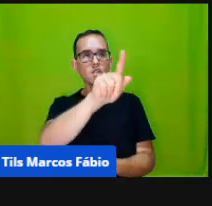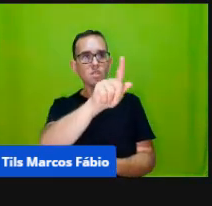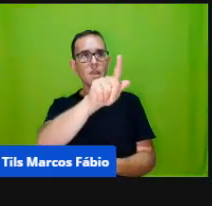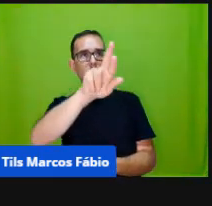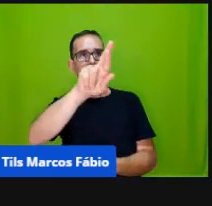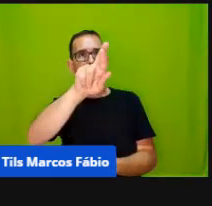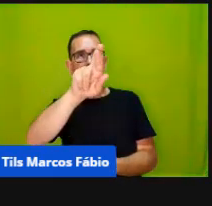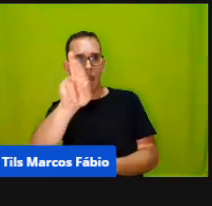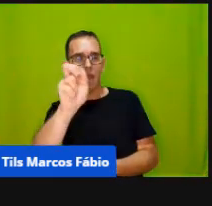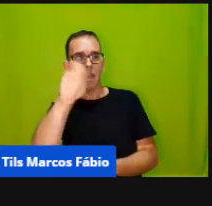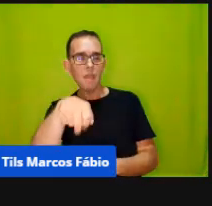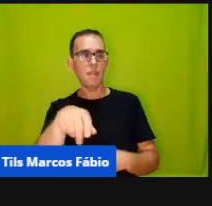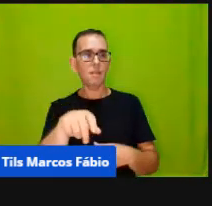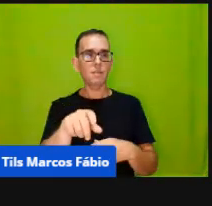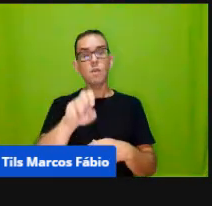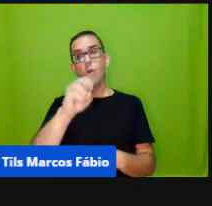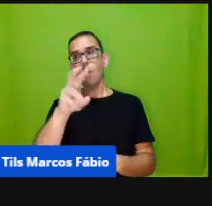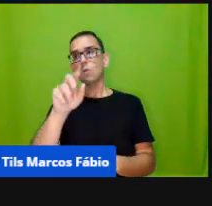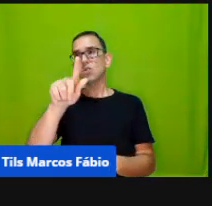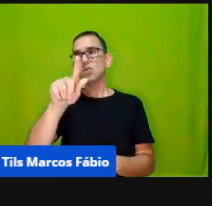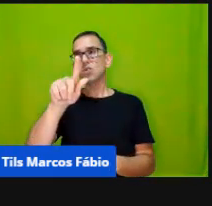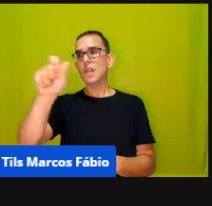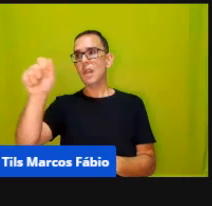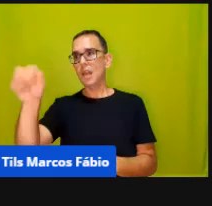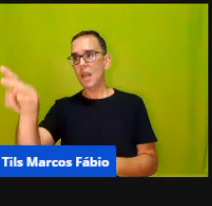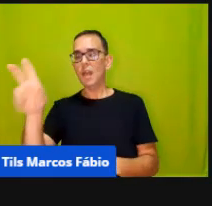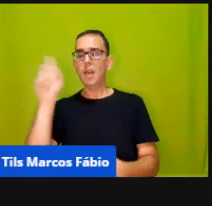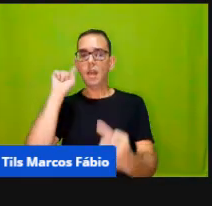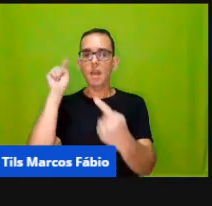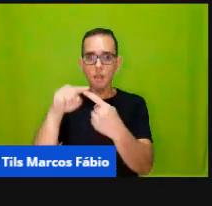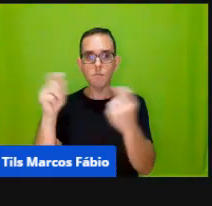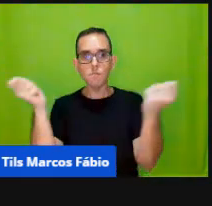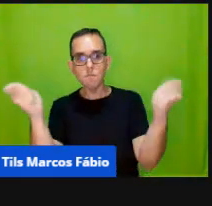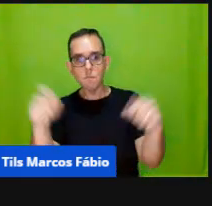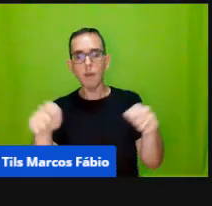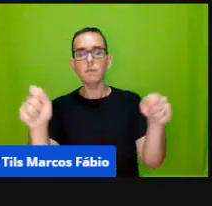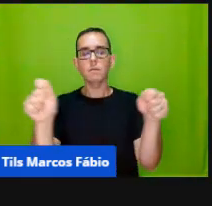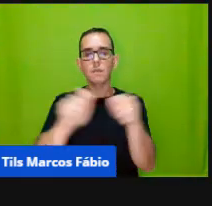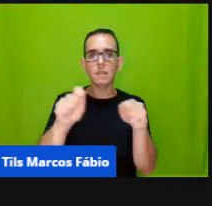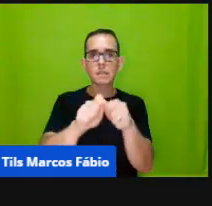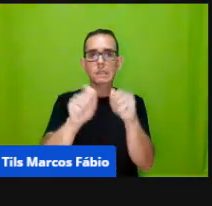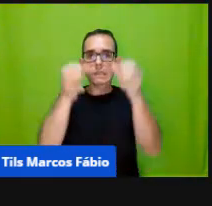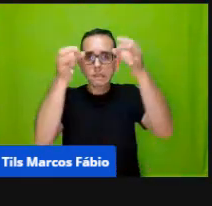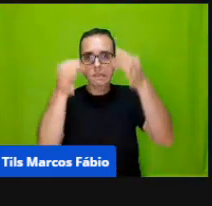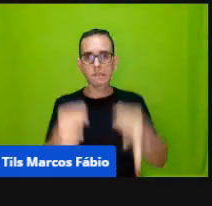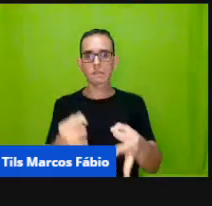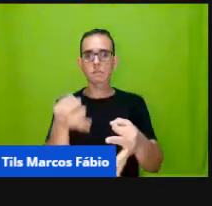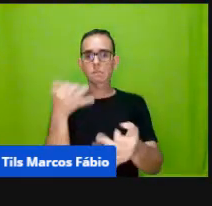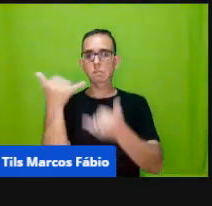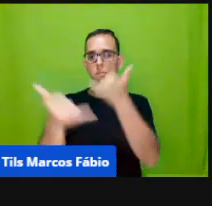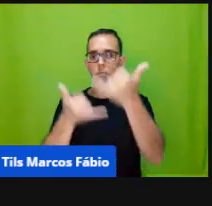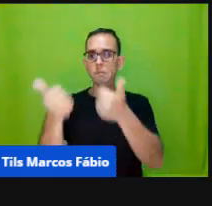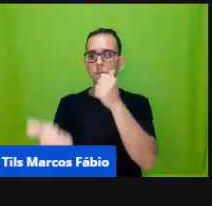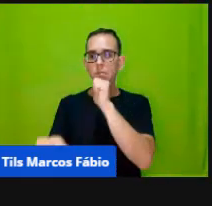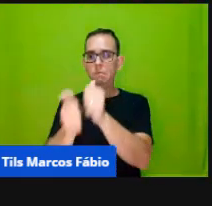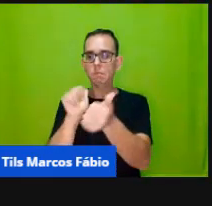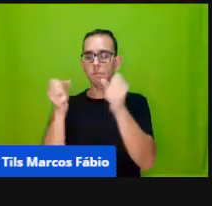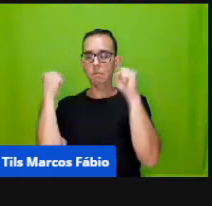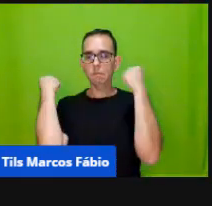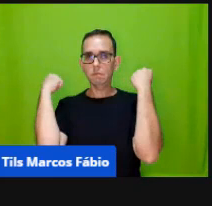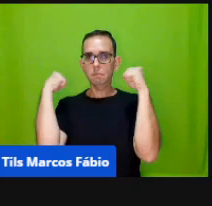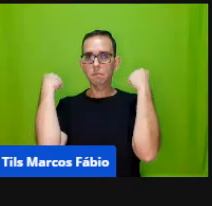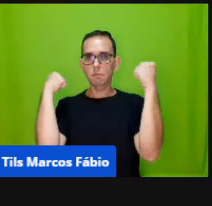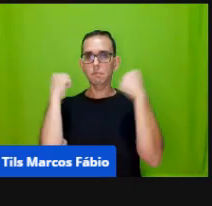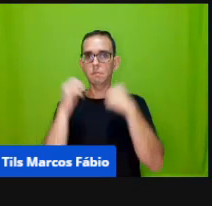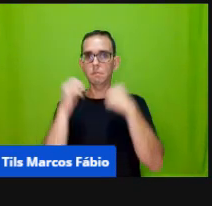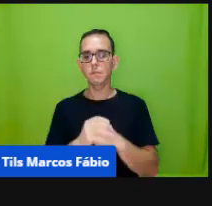os alunos para que ele realmente seja efetivo nos jogos esportivos. E isso